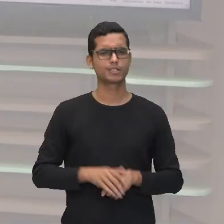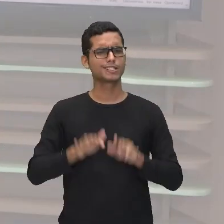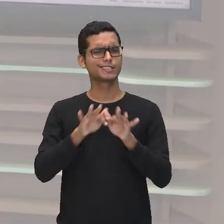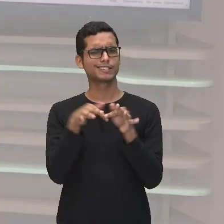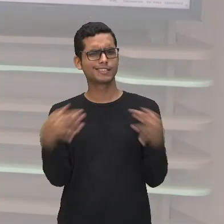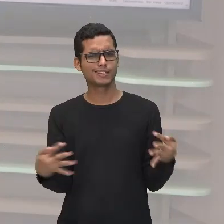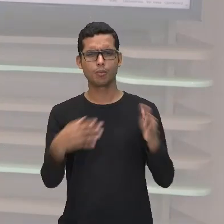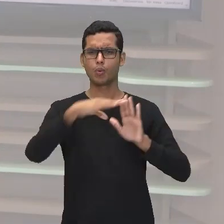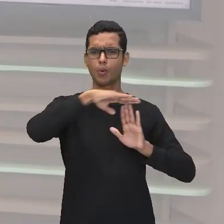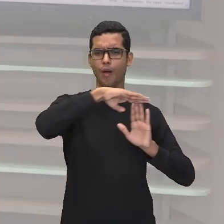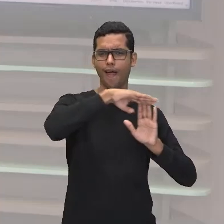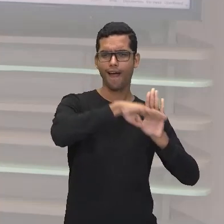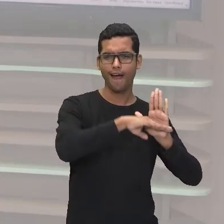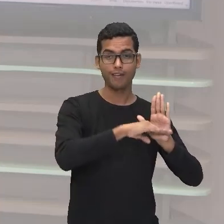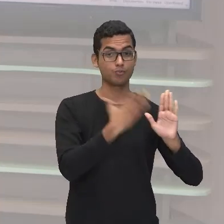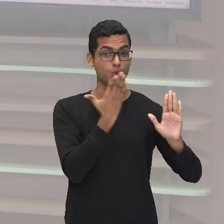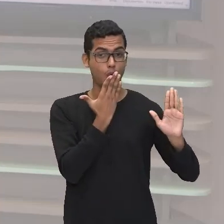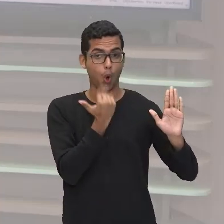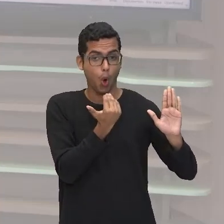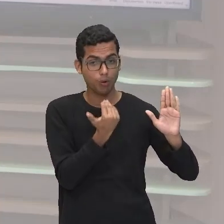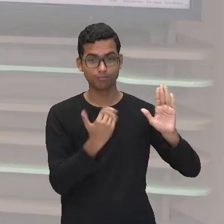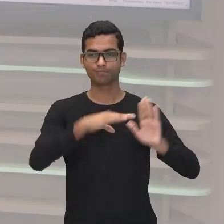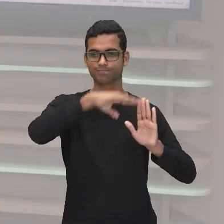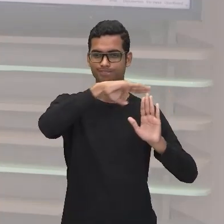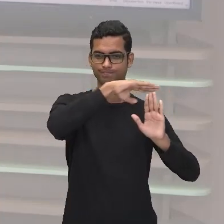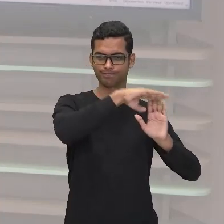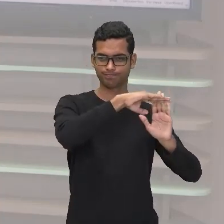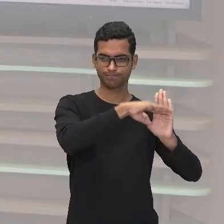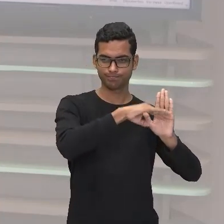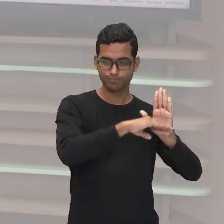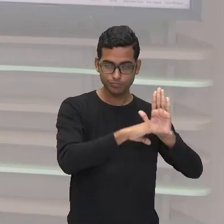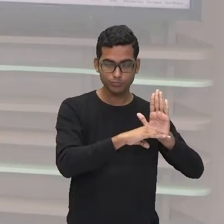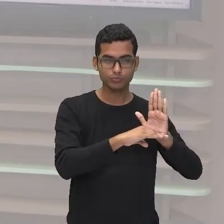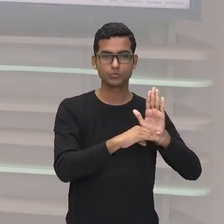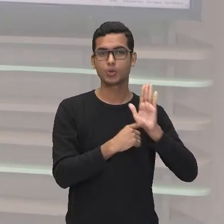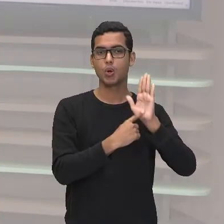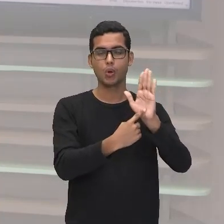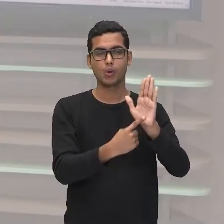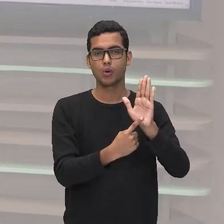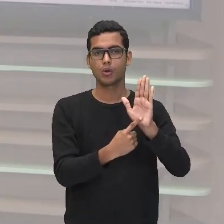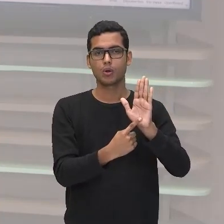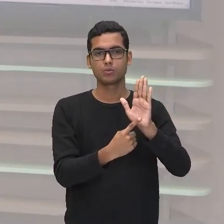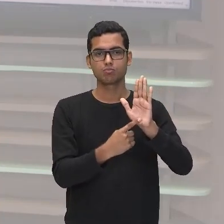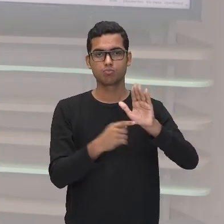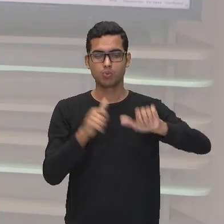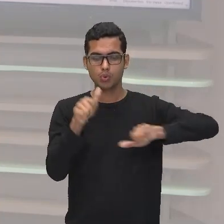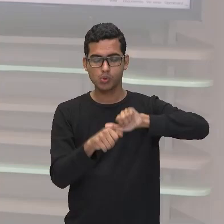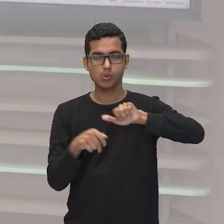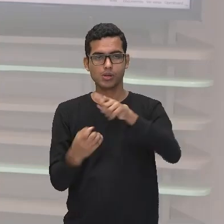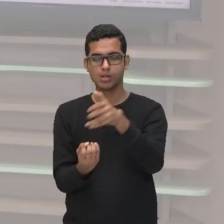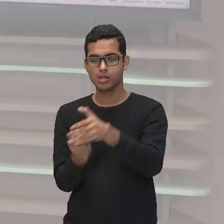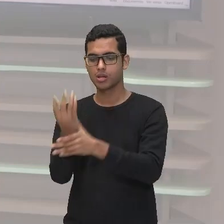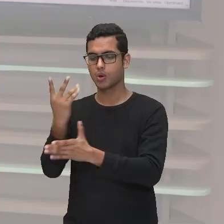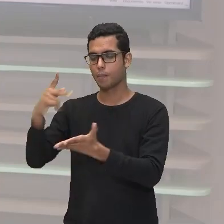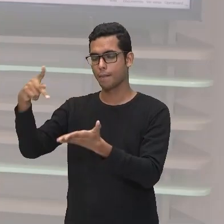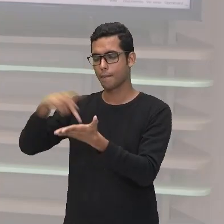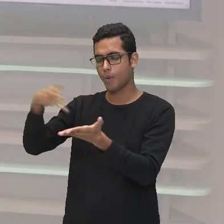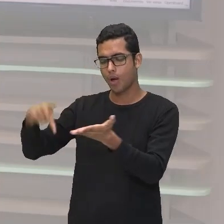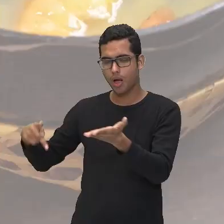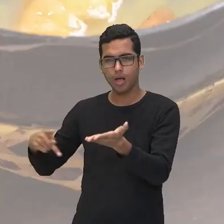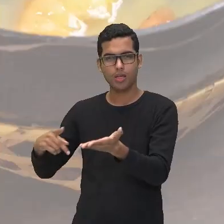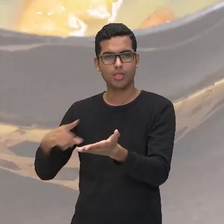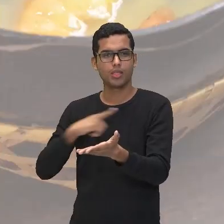simples receita, aqui temos uma receita, né, foi transformada num poema. Por quê? Porque tem poesia, tem algo que